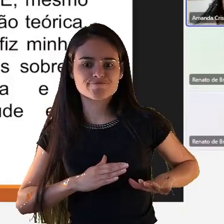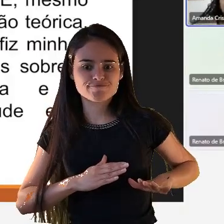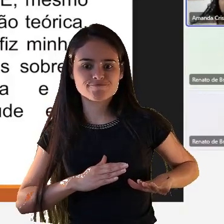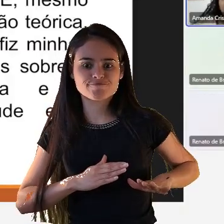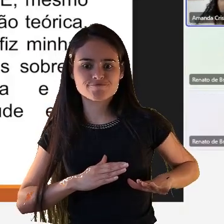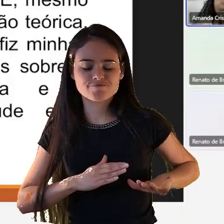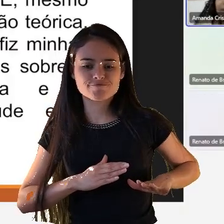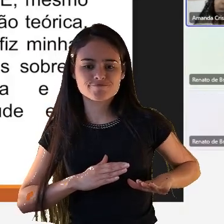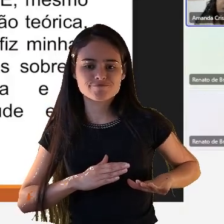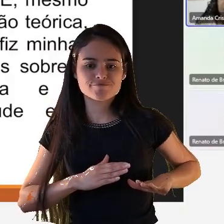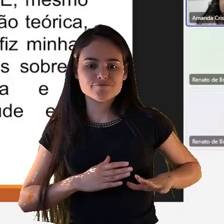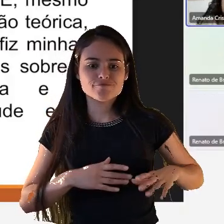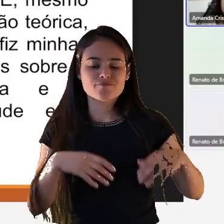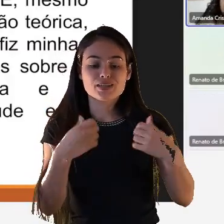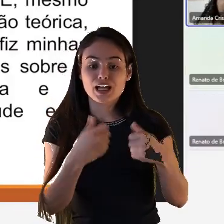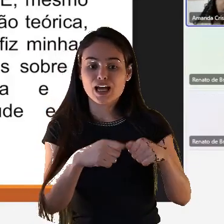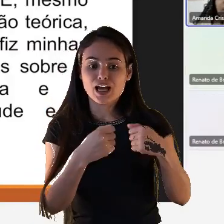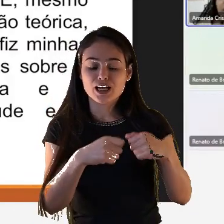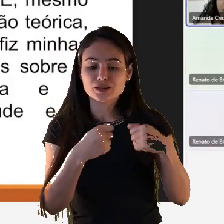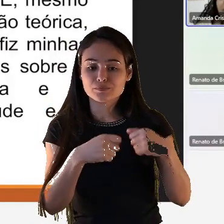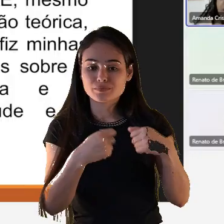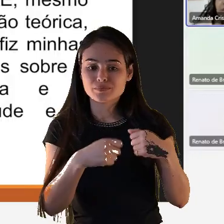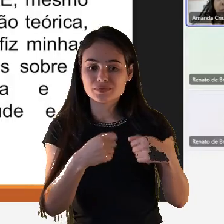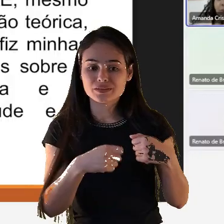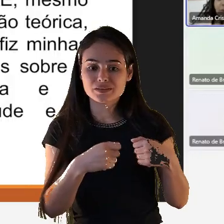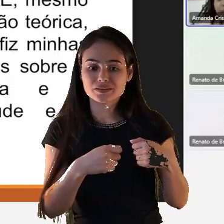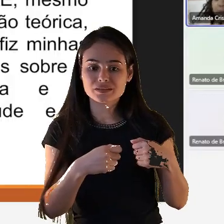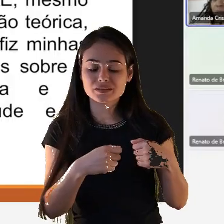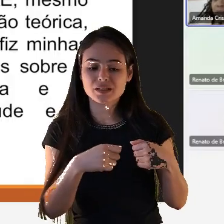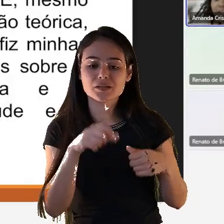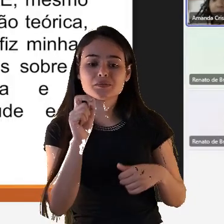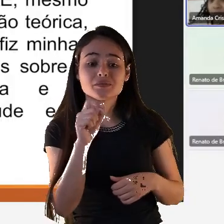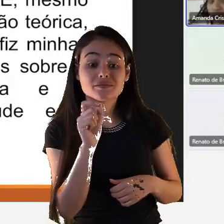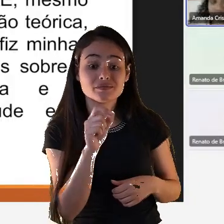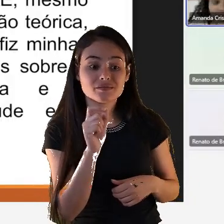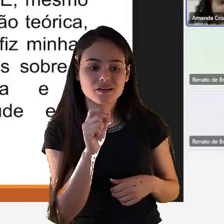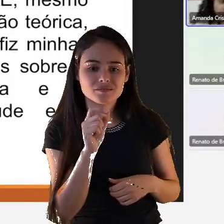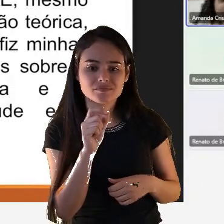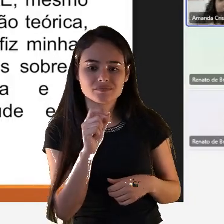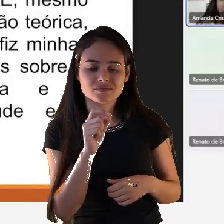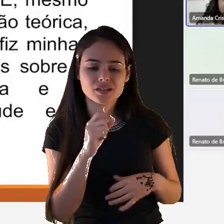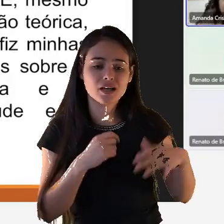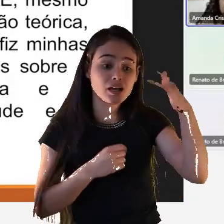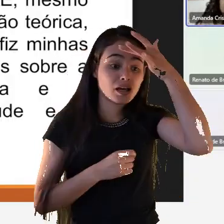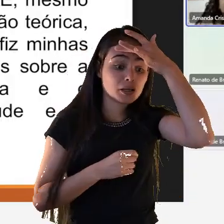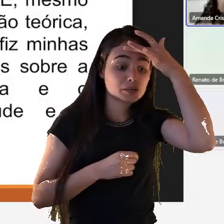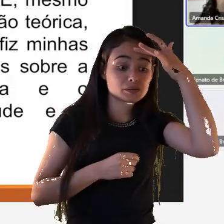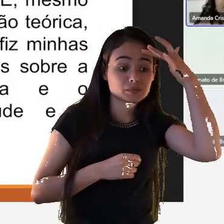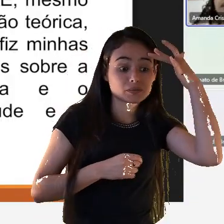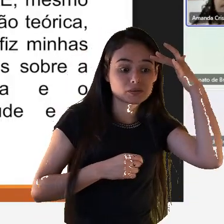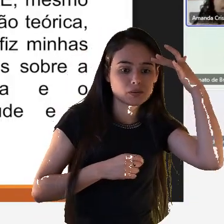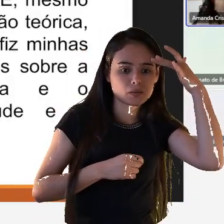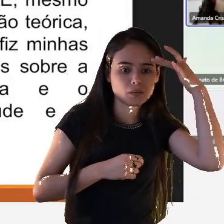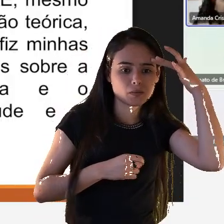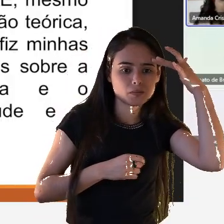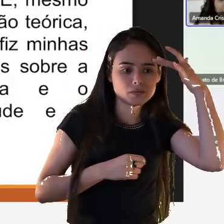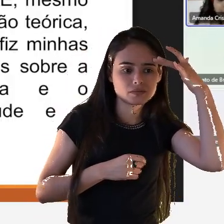da prefeitura. Minha mãe era funcionária estadual, a gente recebeu ajuda da prefeitura, assim, cesta básica e tal,